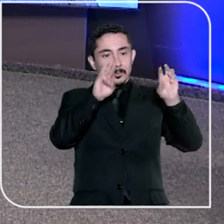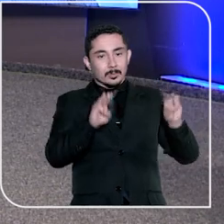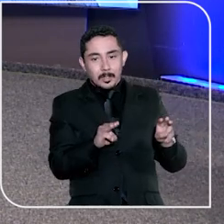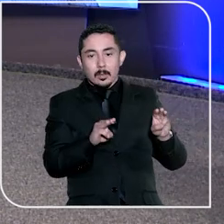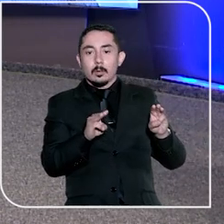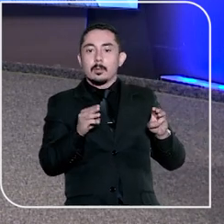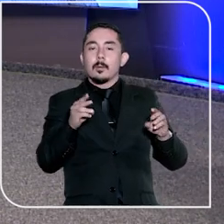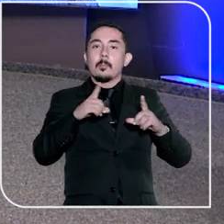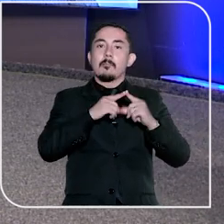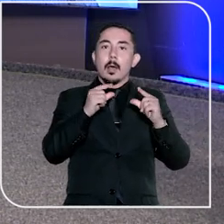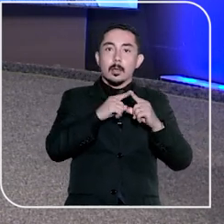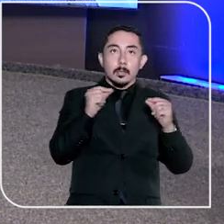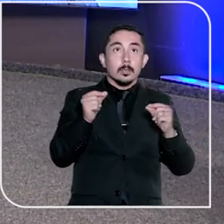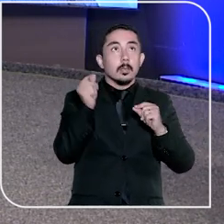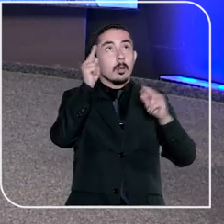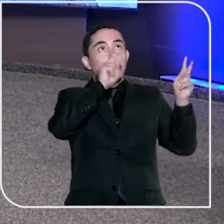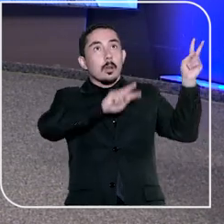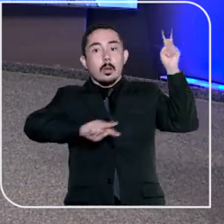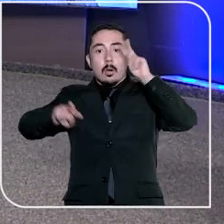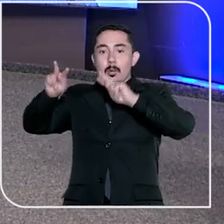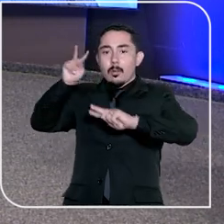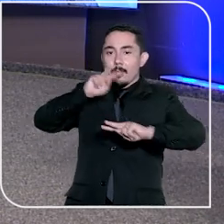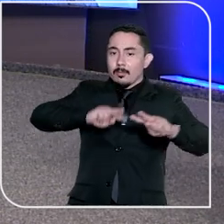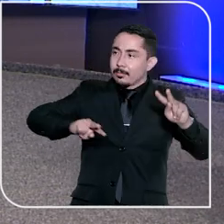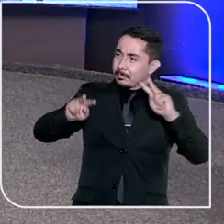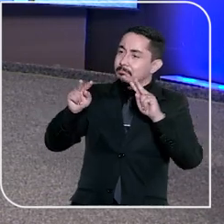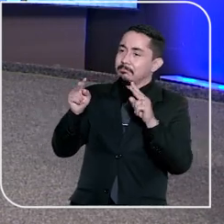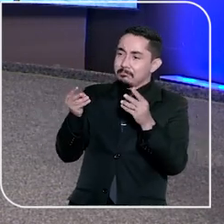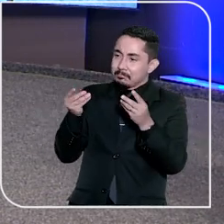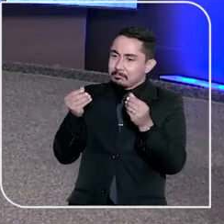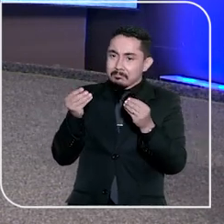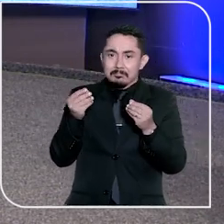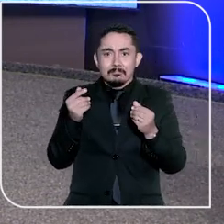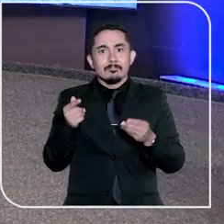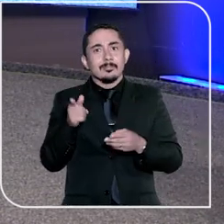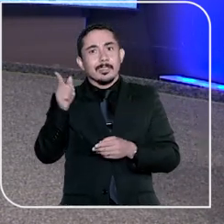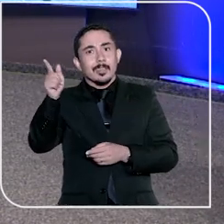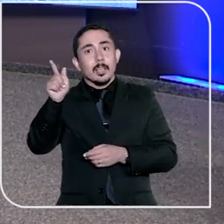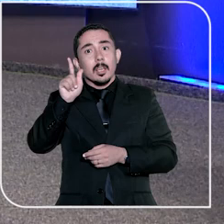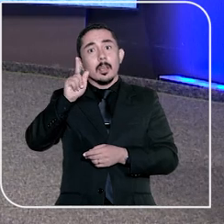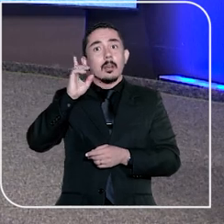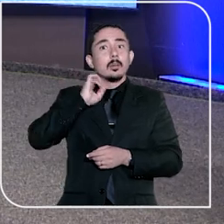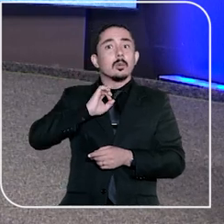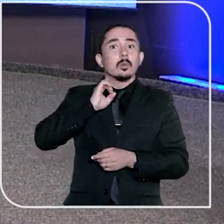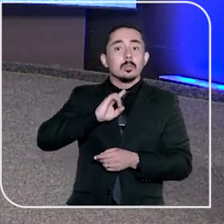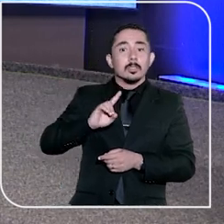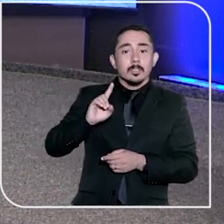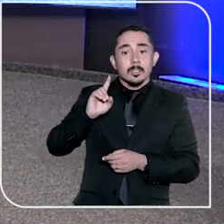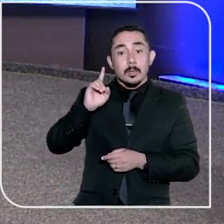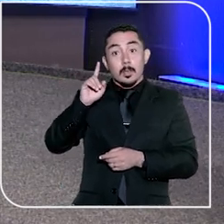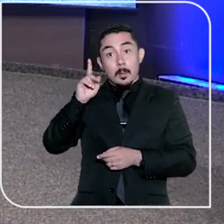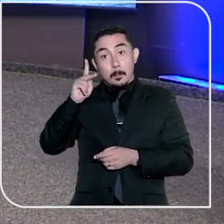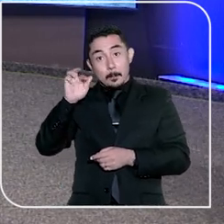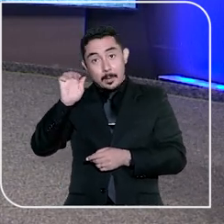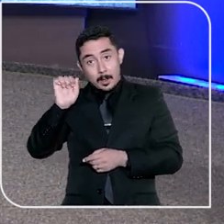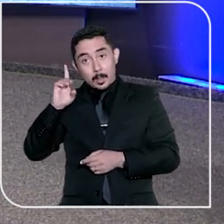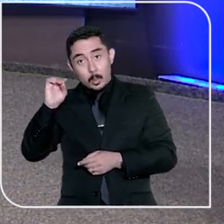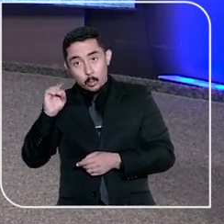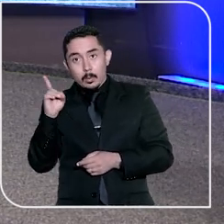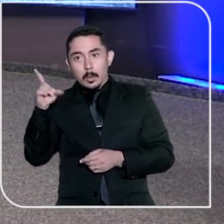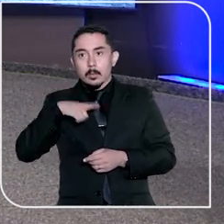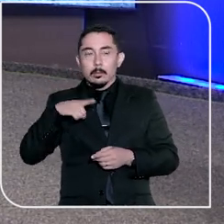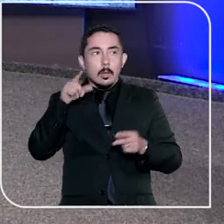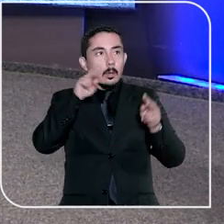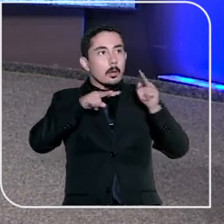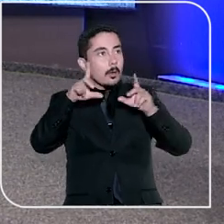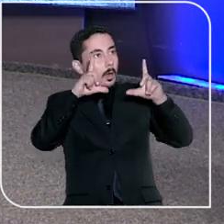palácios que mostra pelo olhar sensível do artista plástico Goiano Jeff do Prado a beleza cotidiana da capital